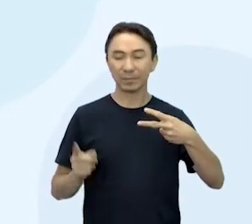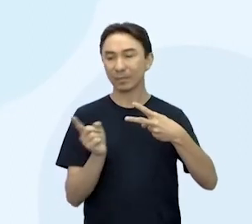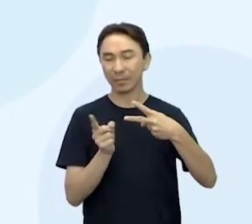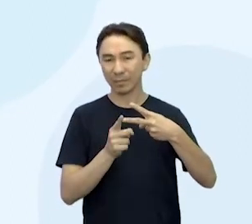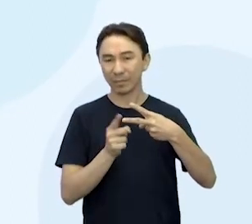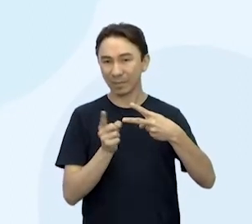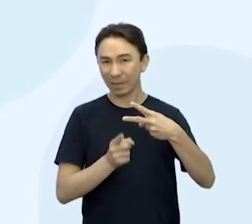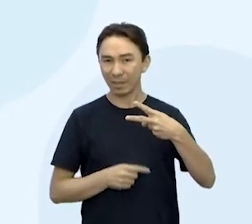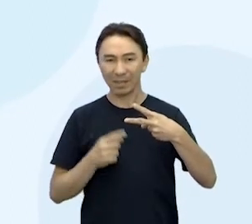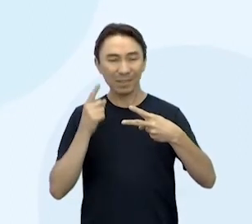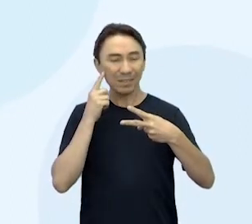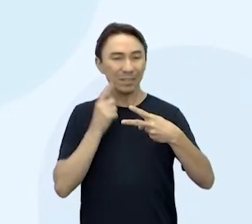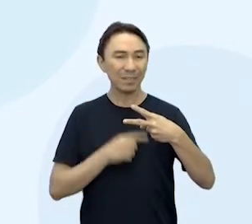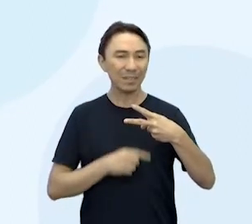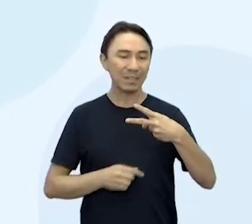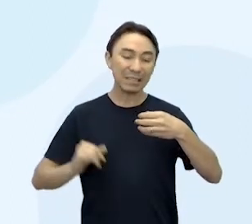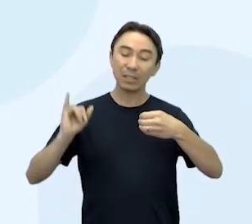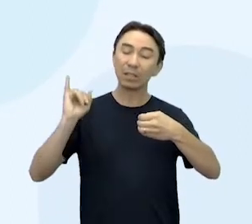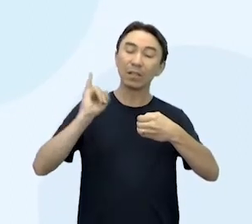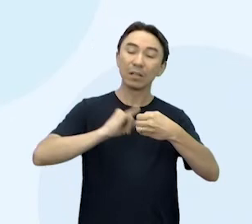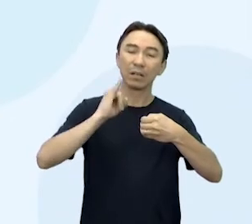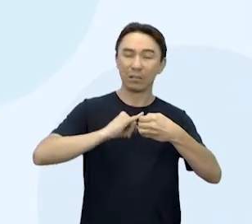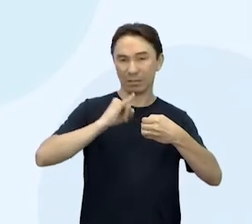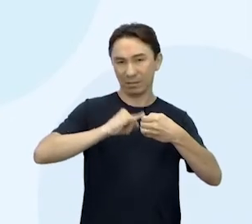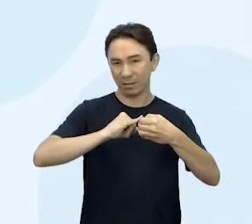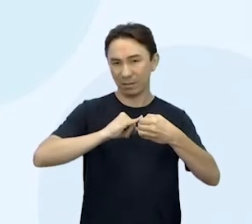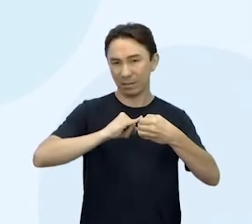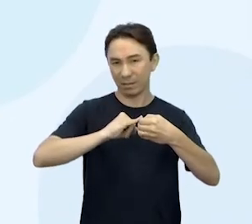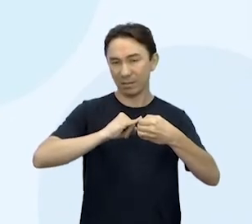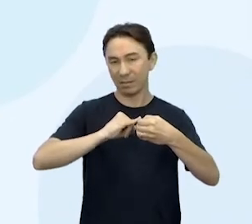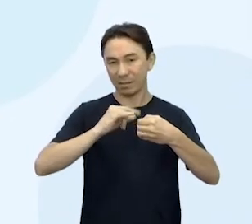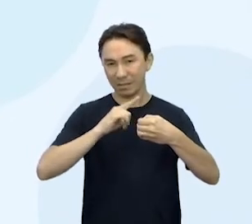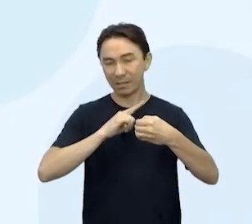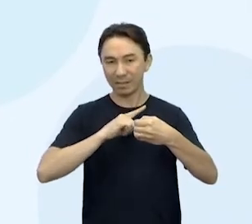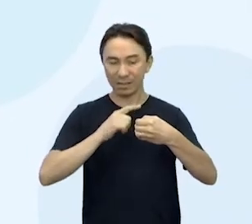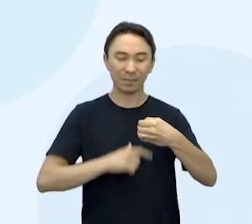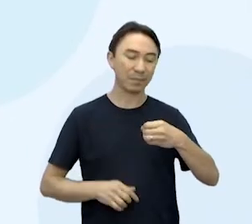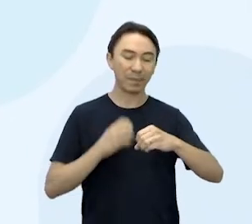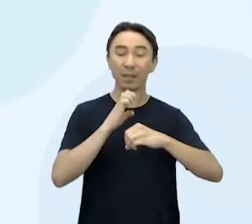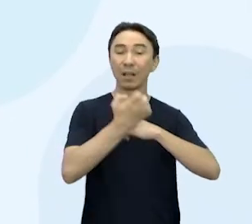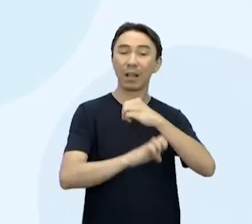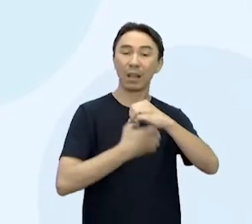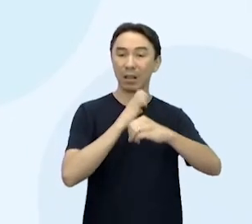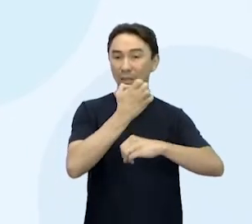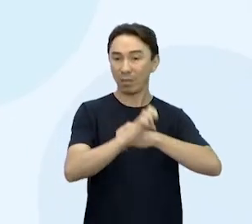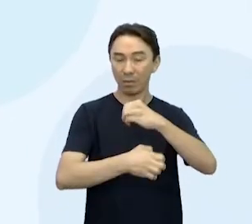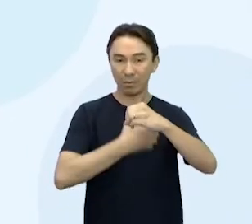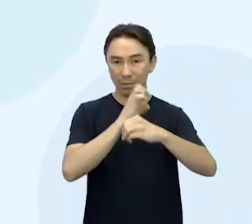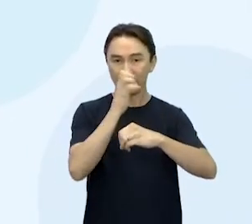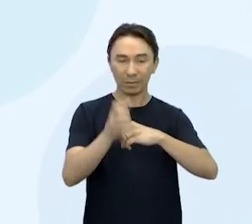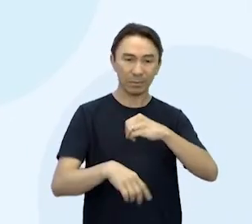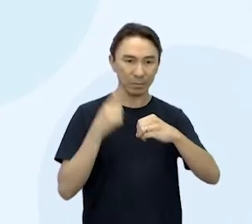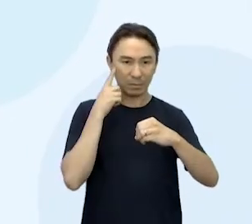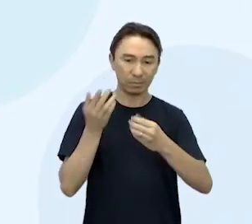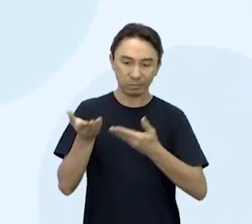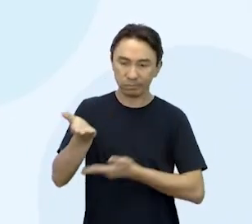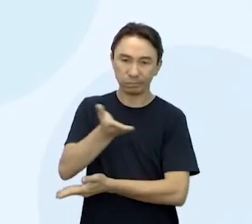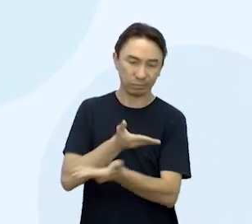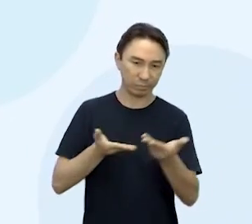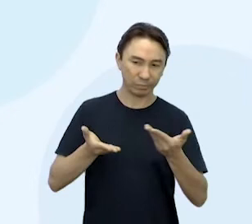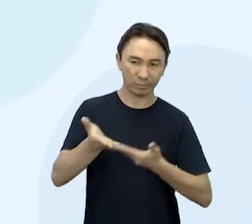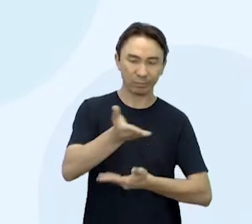metálica. Então, sempre lembra que ligação iônica vai acontecer com a transferência de elétrons. Então, aqui vamos ver se eu consigo